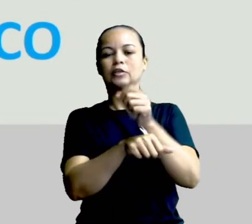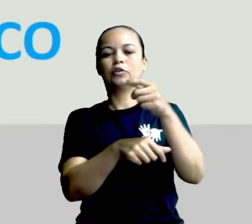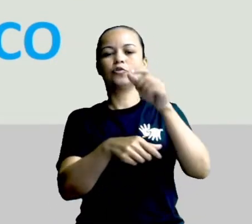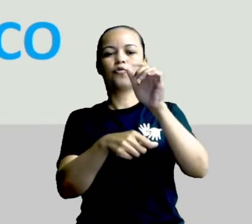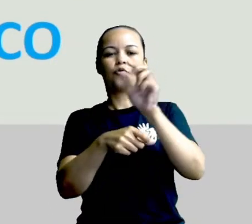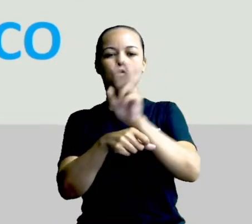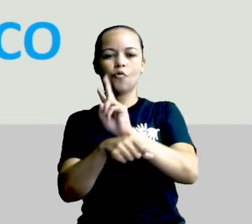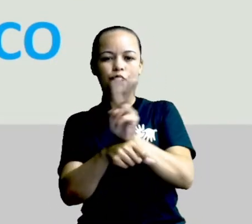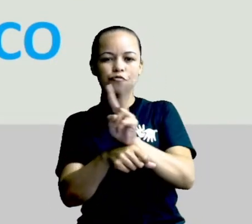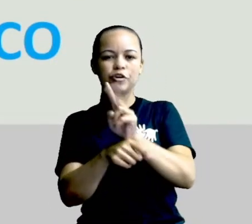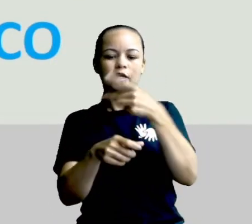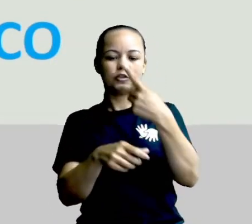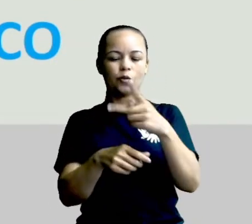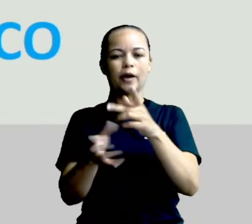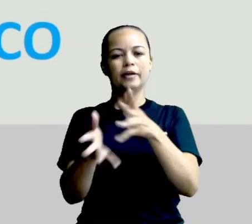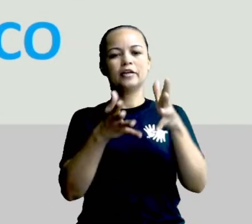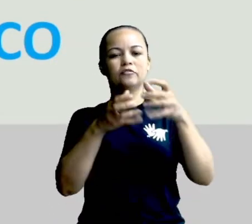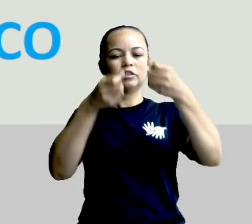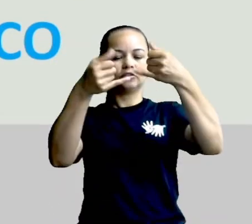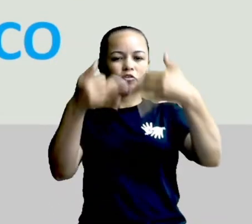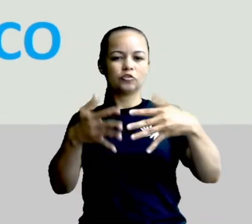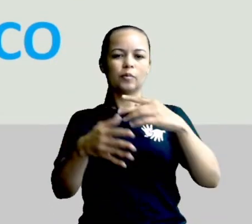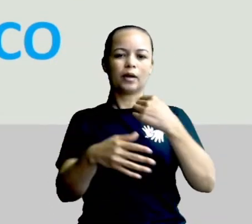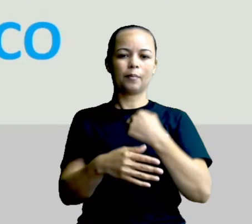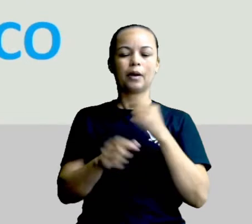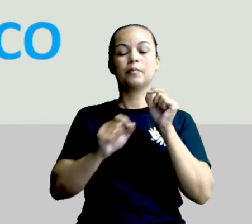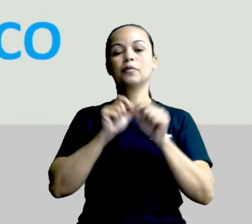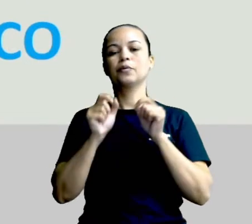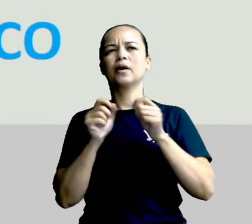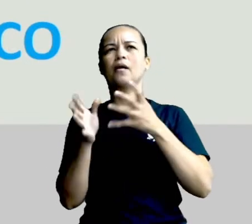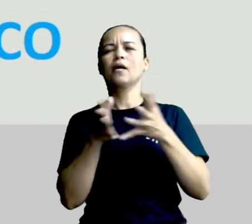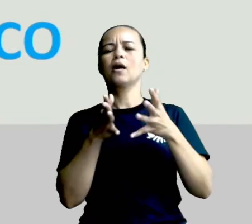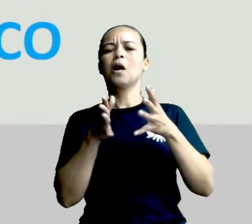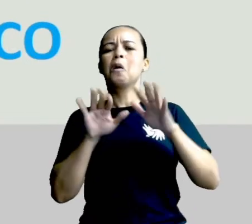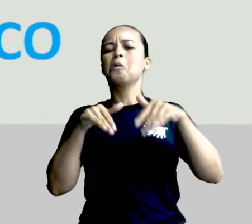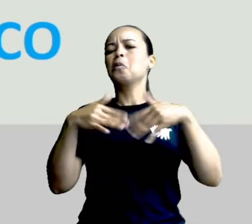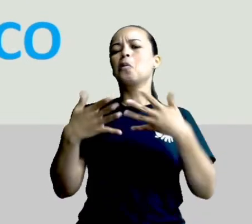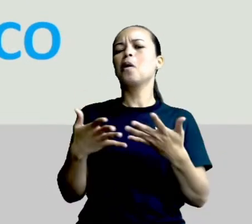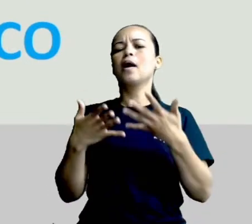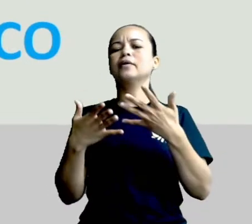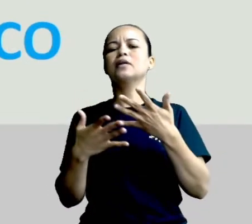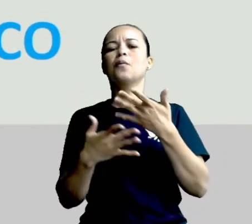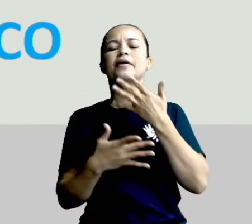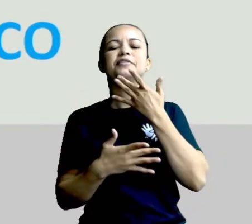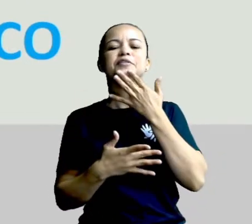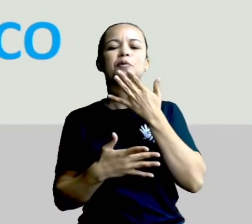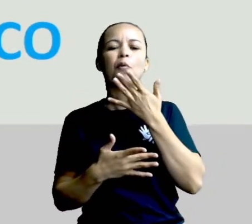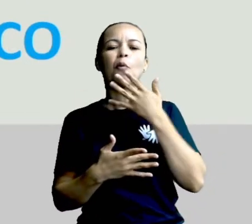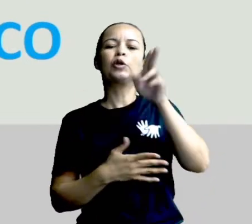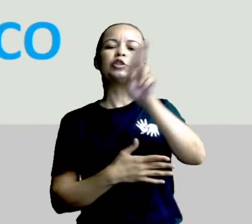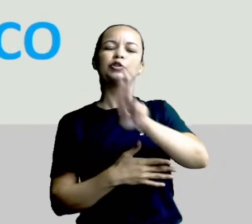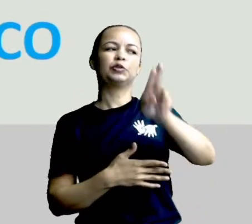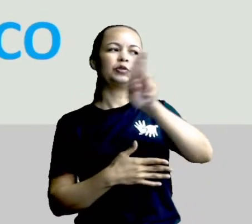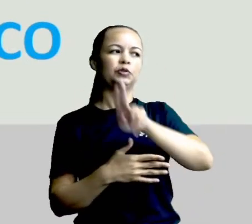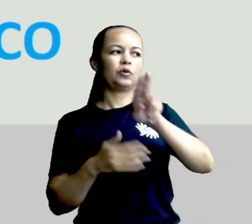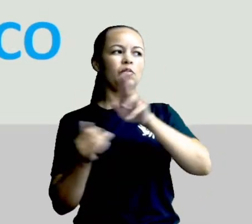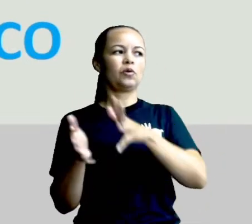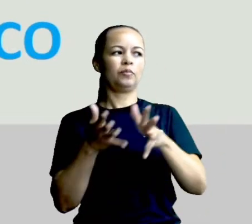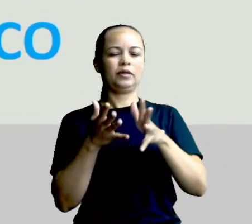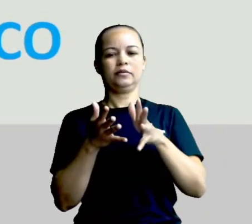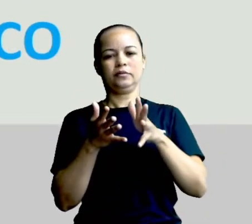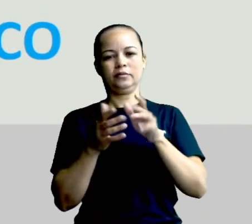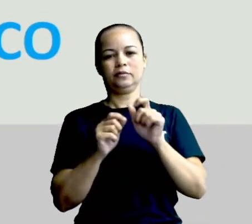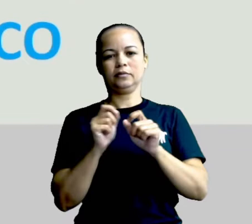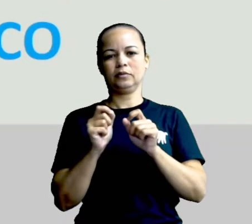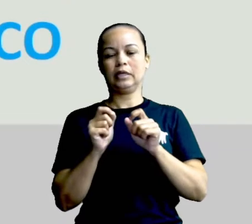no vídeo aí e vocês vão dizer para mim o seguinte, tá? Quais são as cores